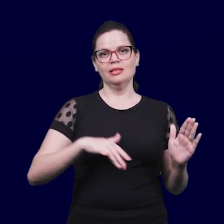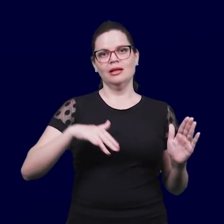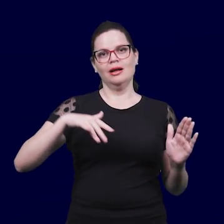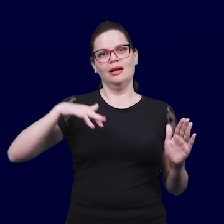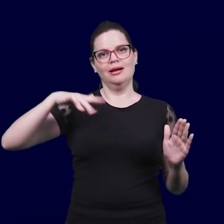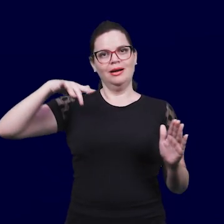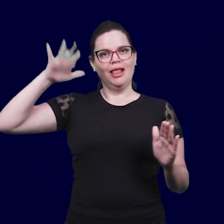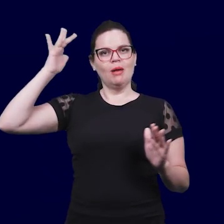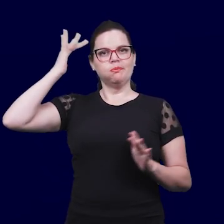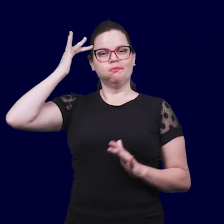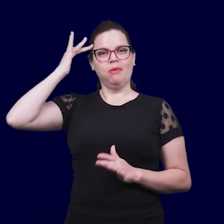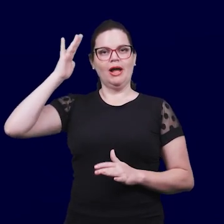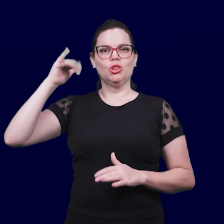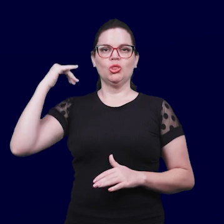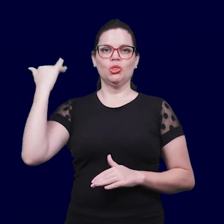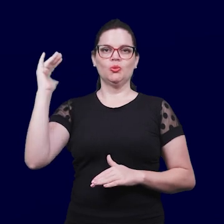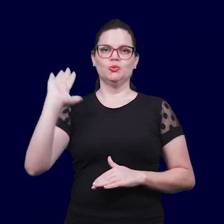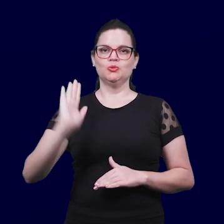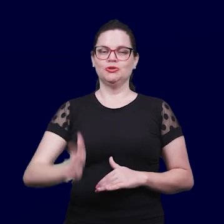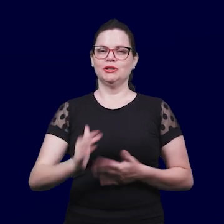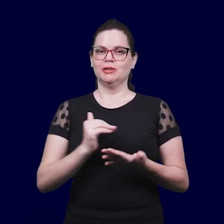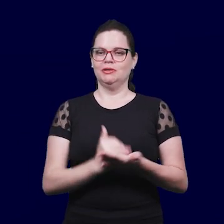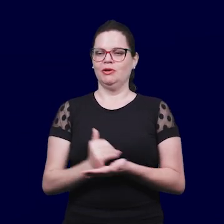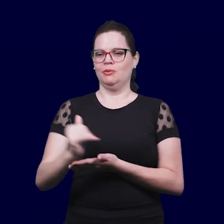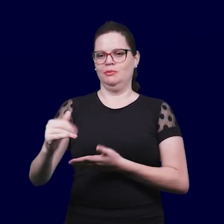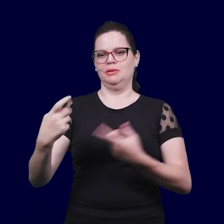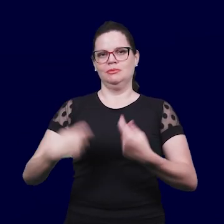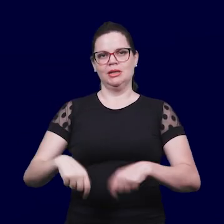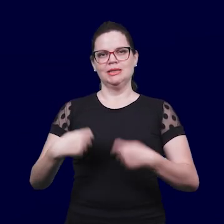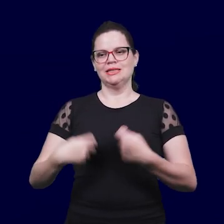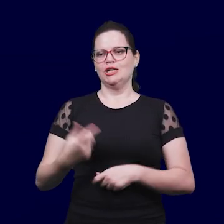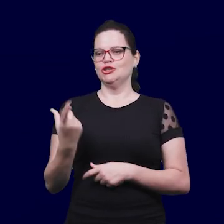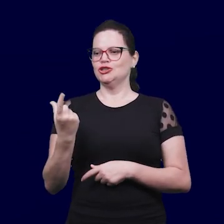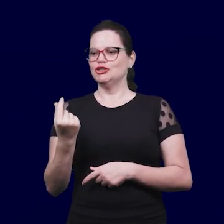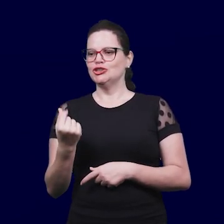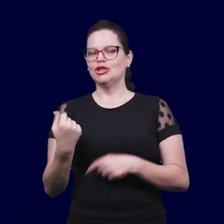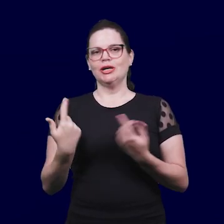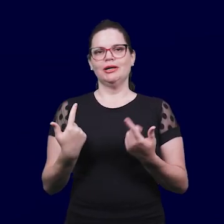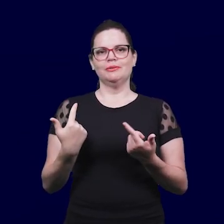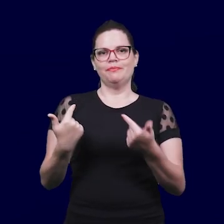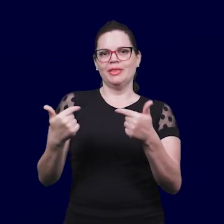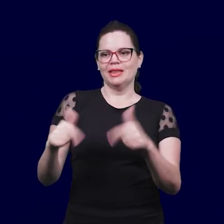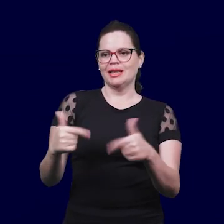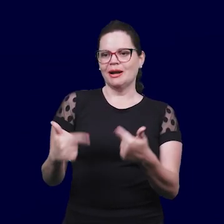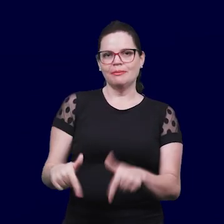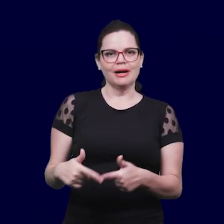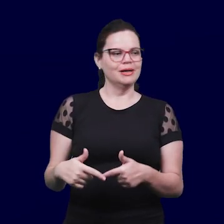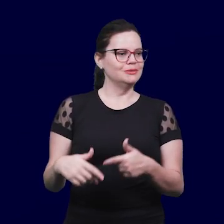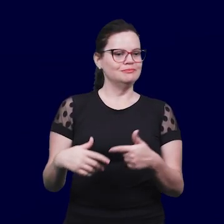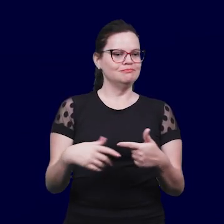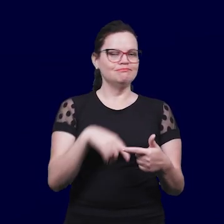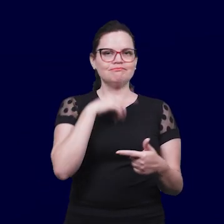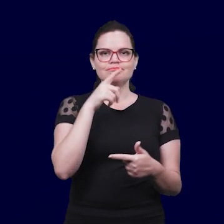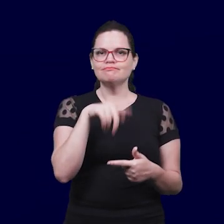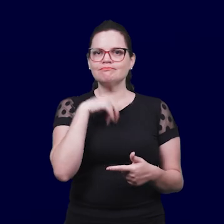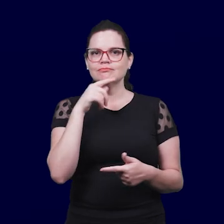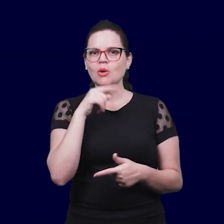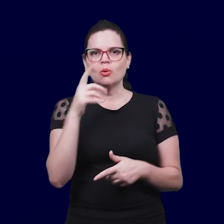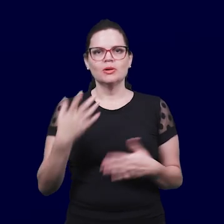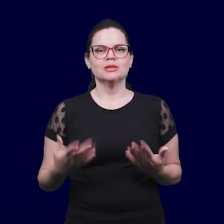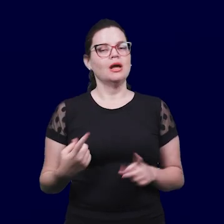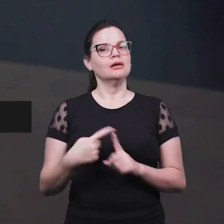a maturidade, o momento que ele vai começar a precisar do dinheiro, que o trabalho não vai mais produzir nenhum tipo de